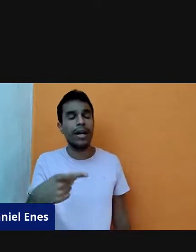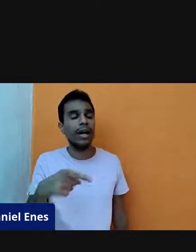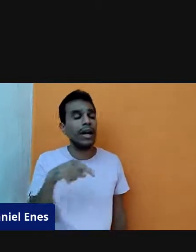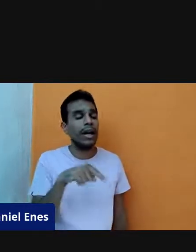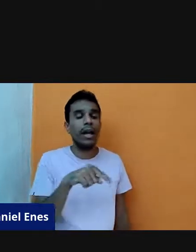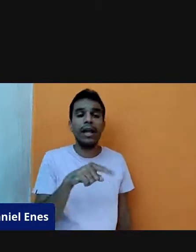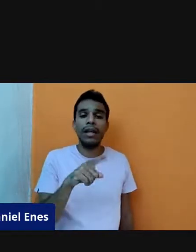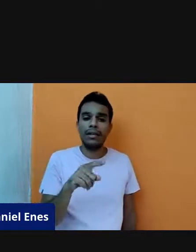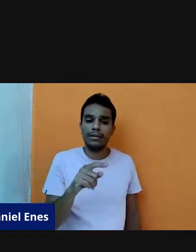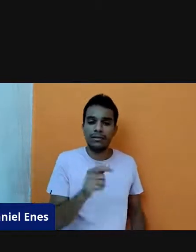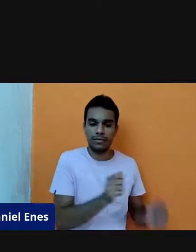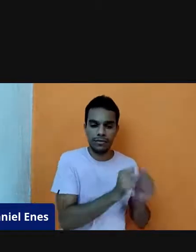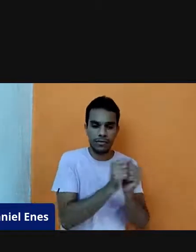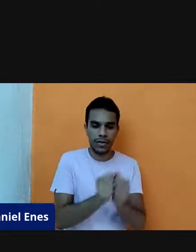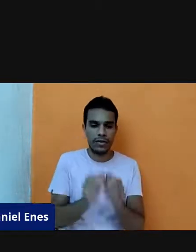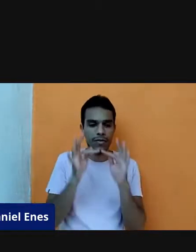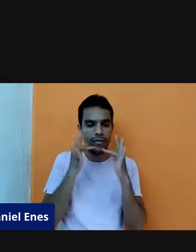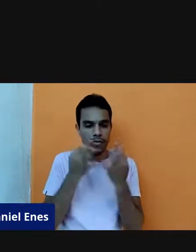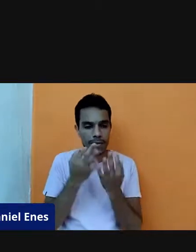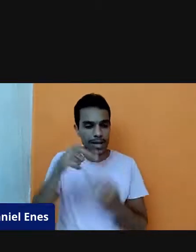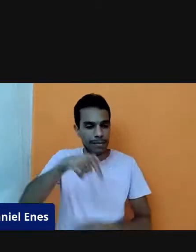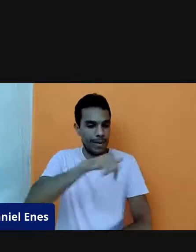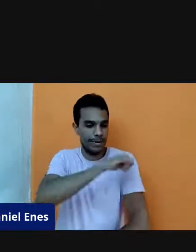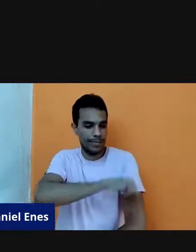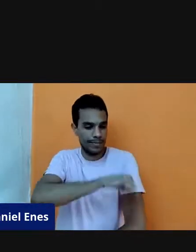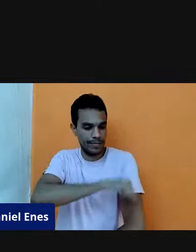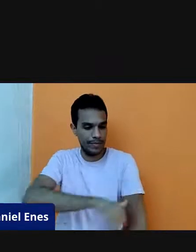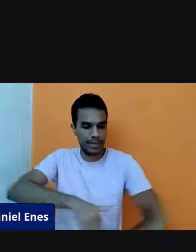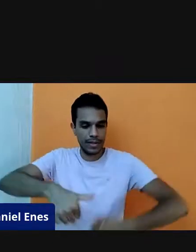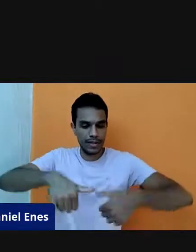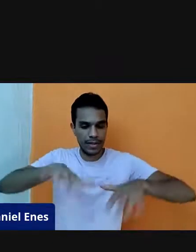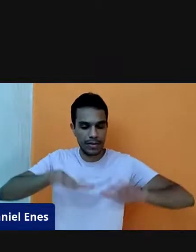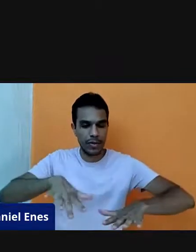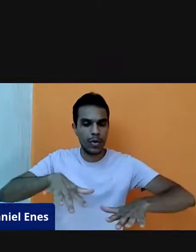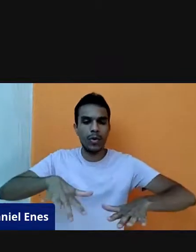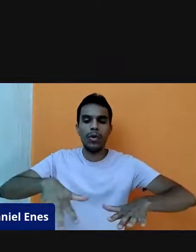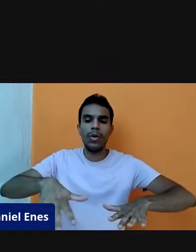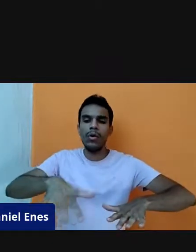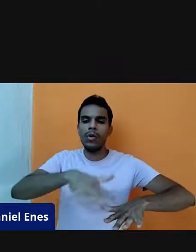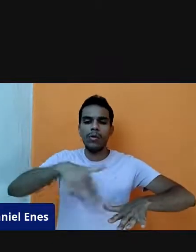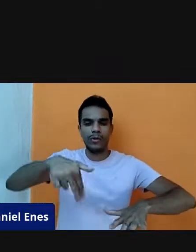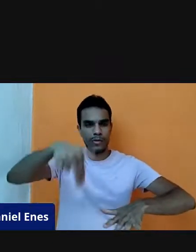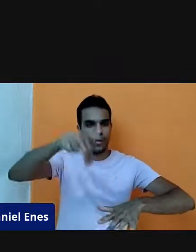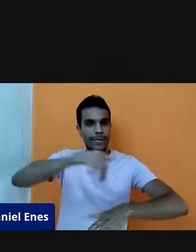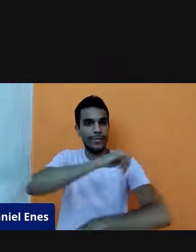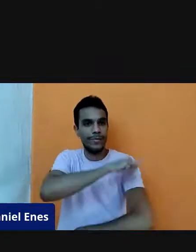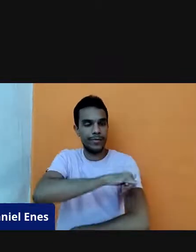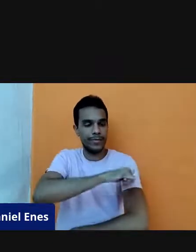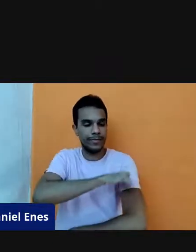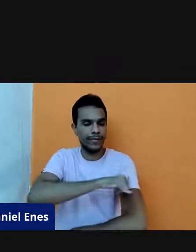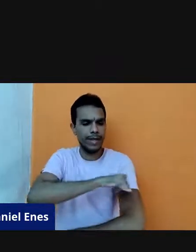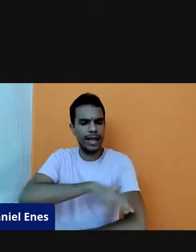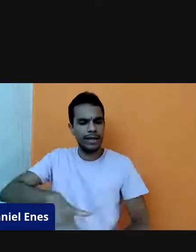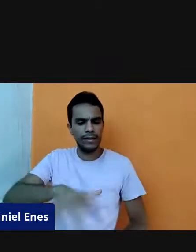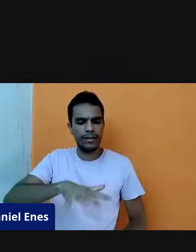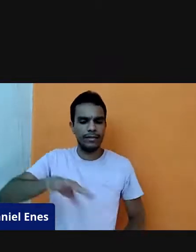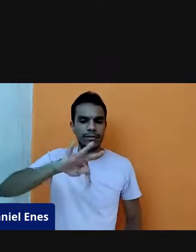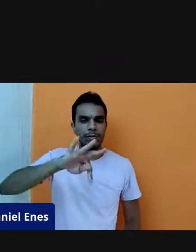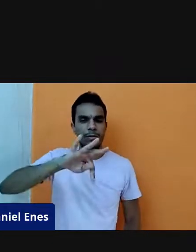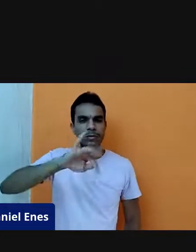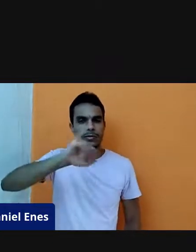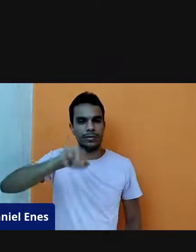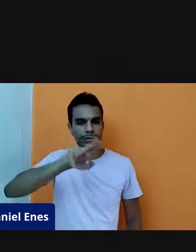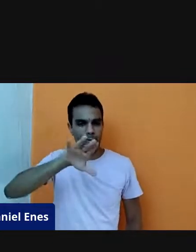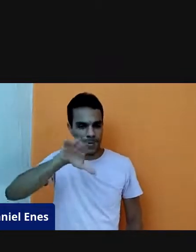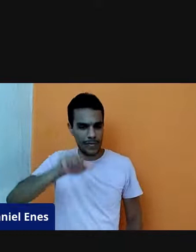com a família para o Rio de Janeiro, eles se instalam, né, na zona norte do Rio, ali na região da Tijuca, e Clarice